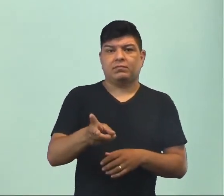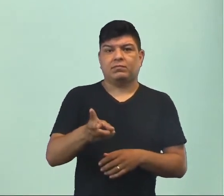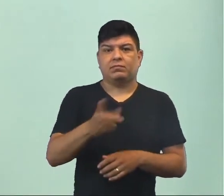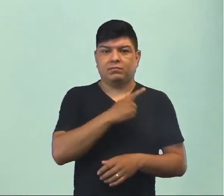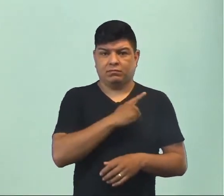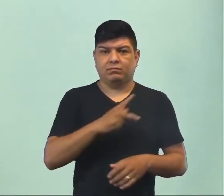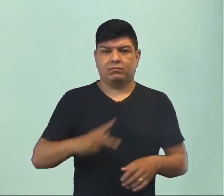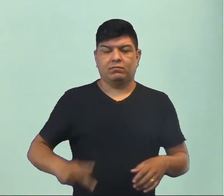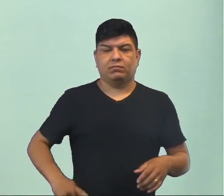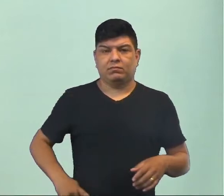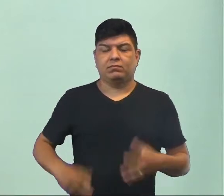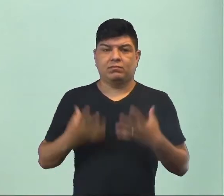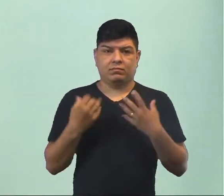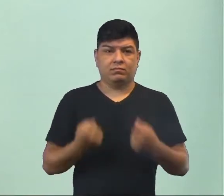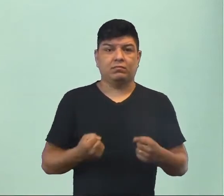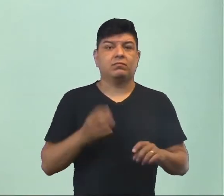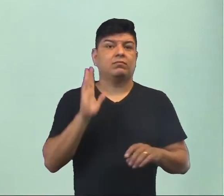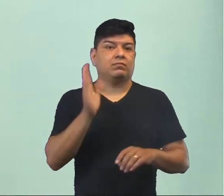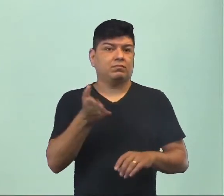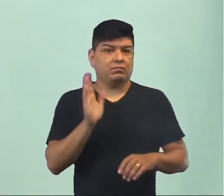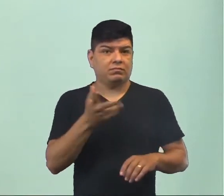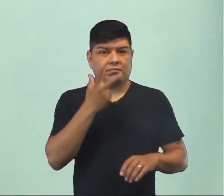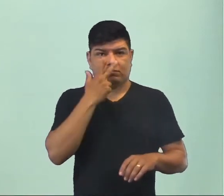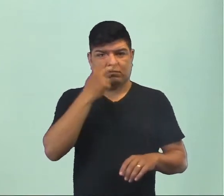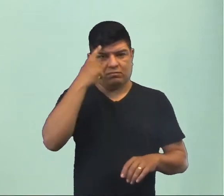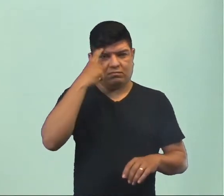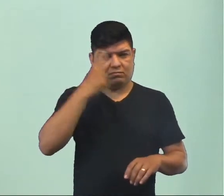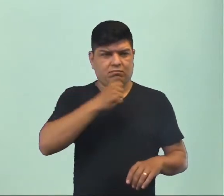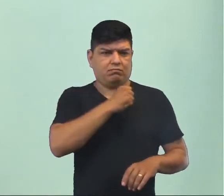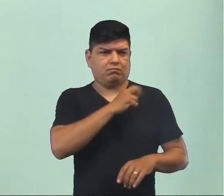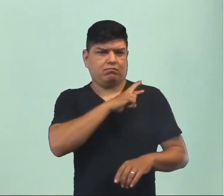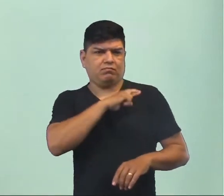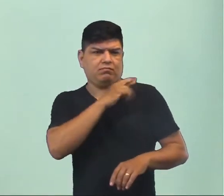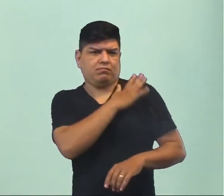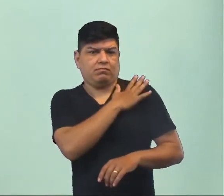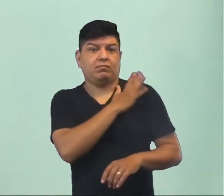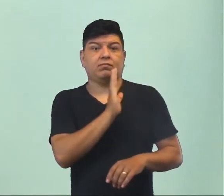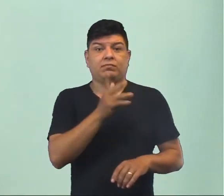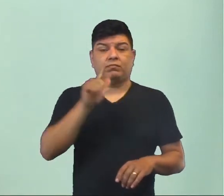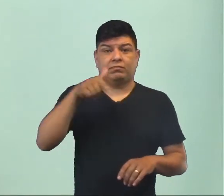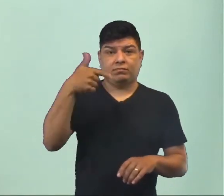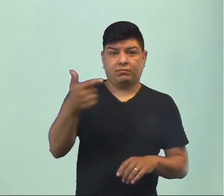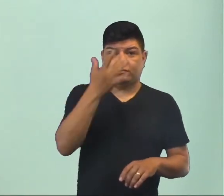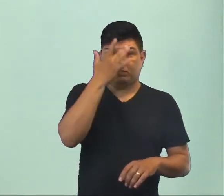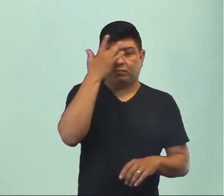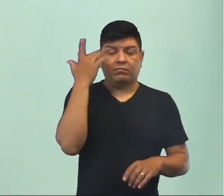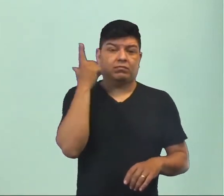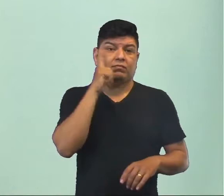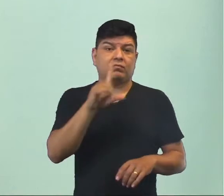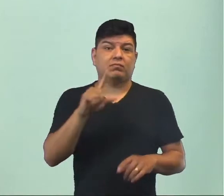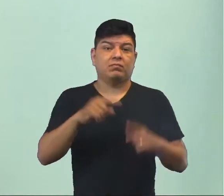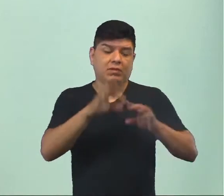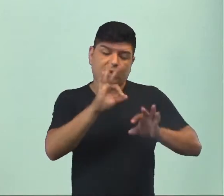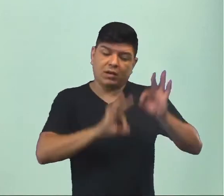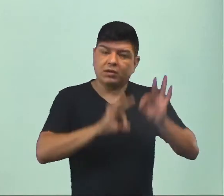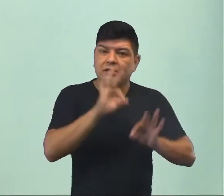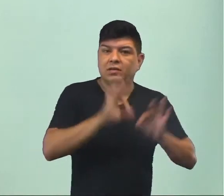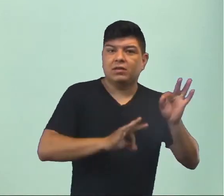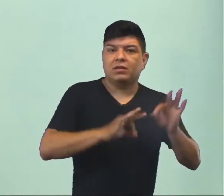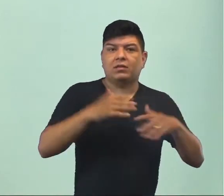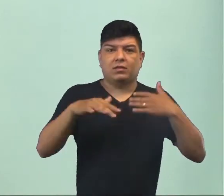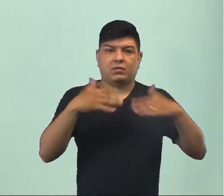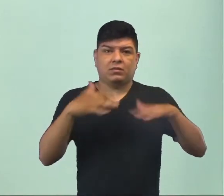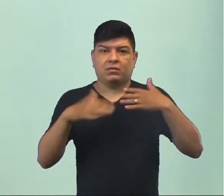ele assume, já é uma forma meio autoritária, né? A gente tinha um outro candidato eleito, ele vai, se organiza ali com o movimento